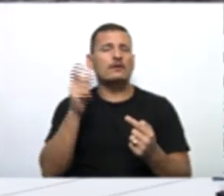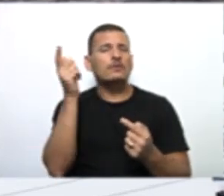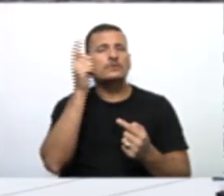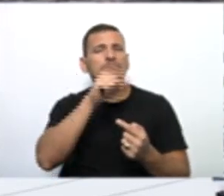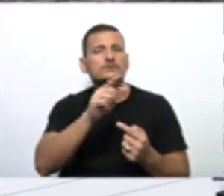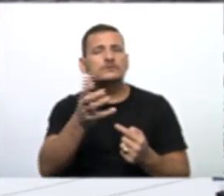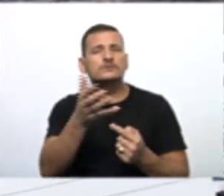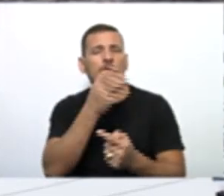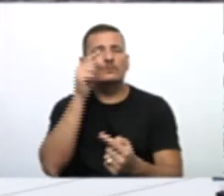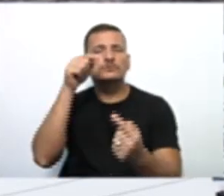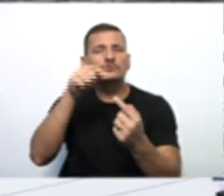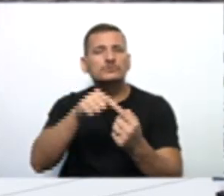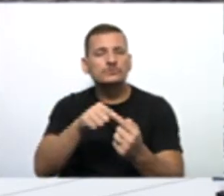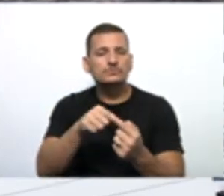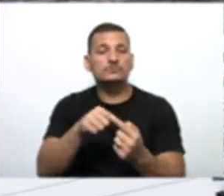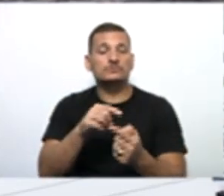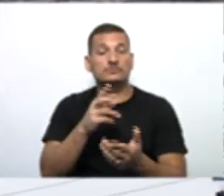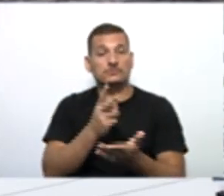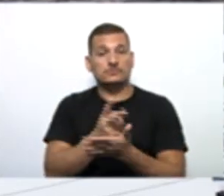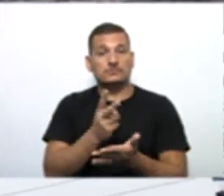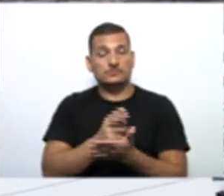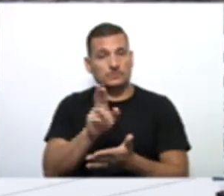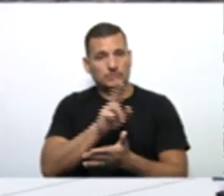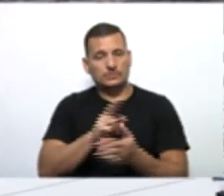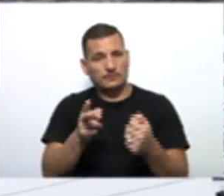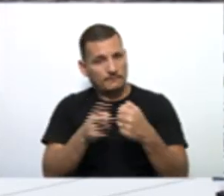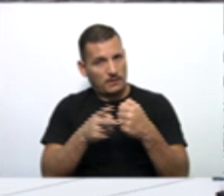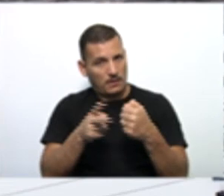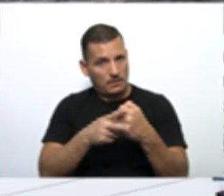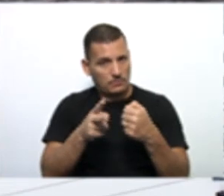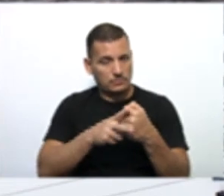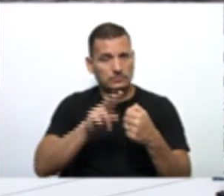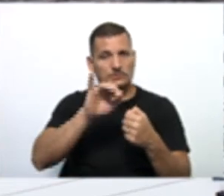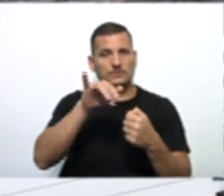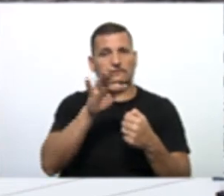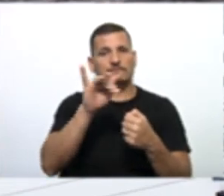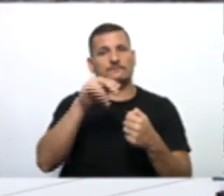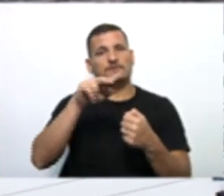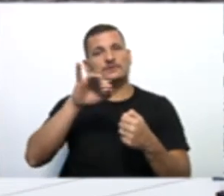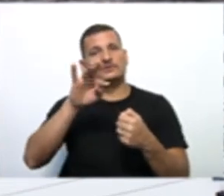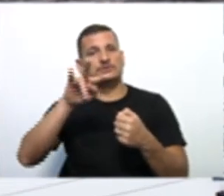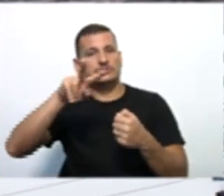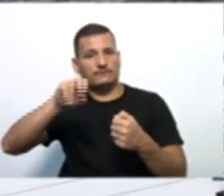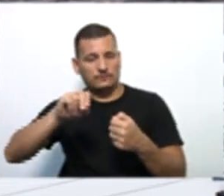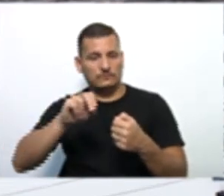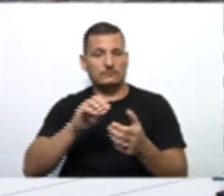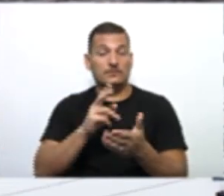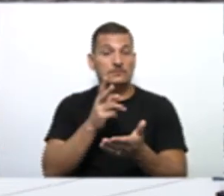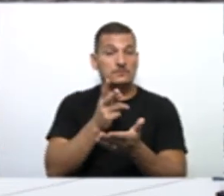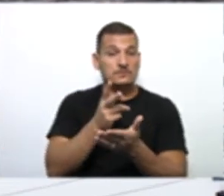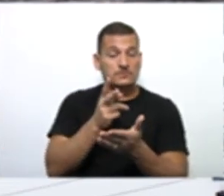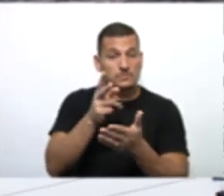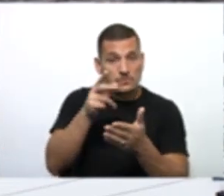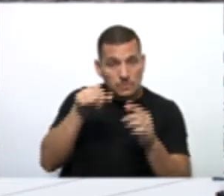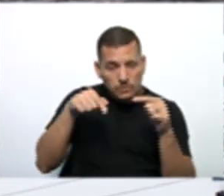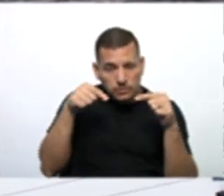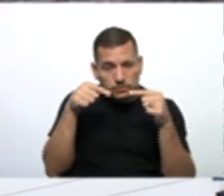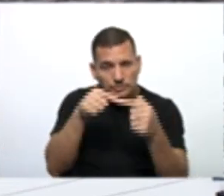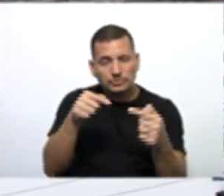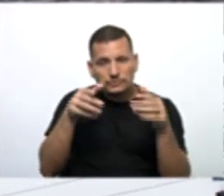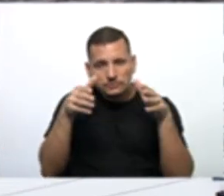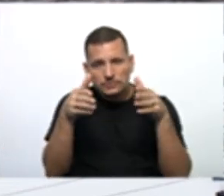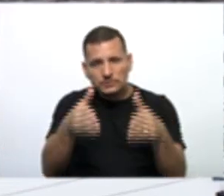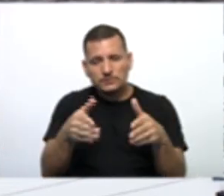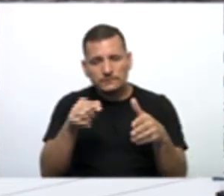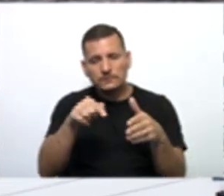alcançar. Sempre se utiliza o verbo no infinitivo. Já os objetivos específicos dão uma visão embaçadora